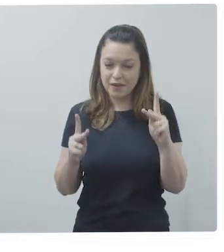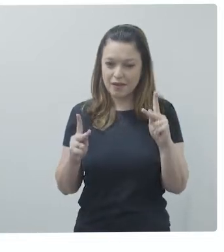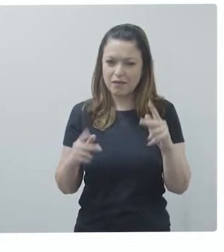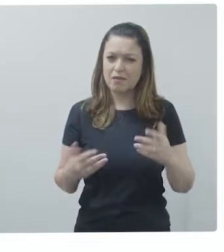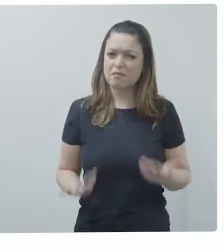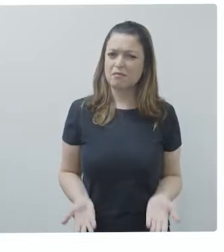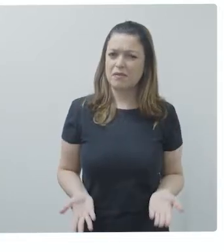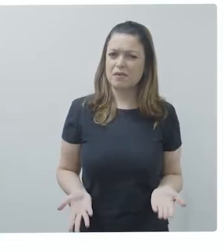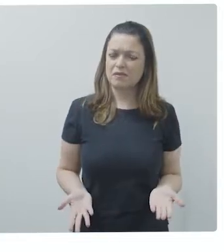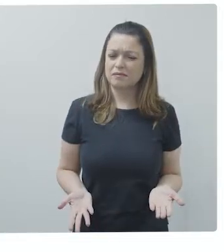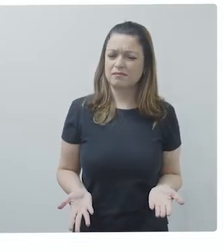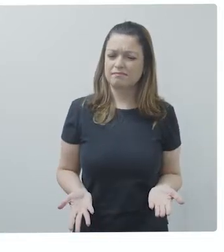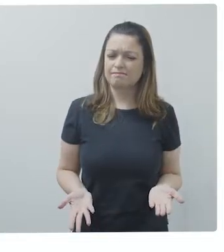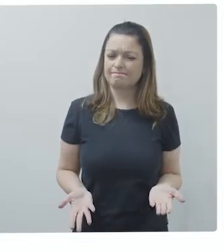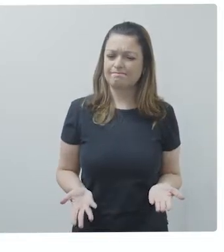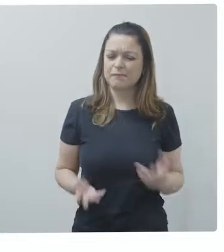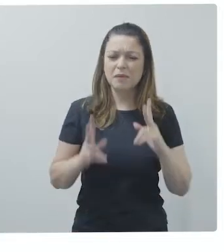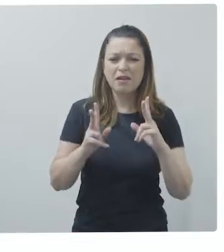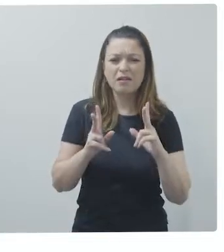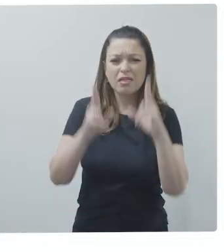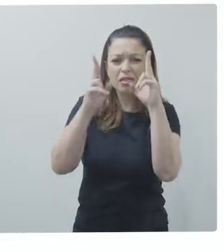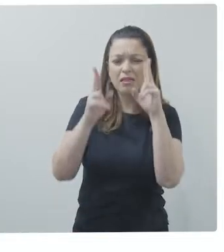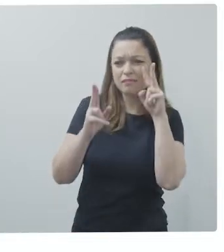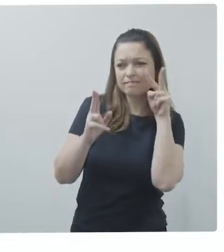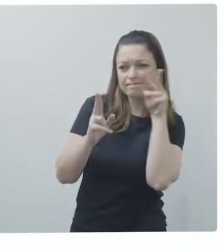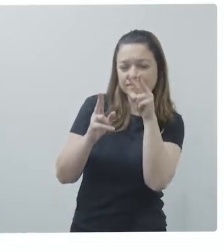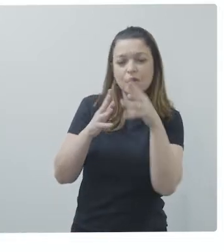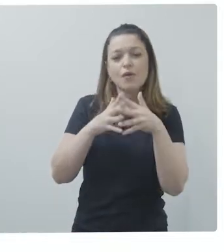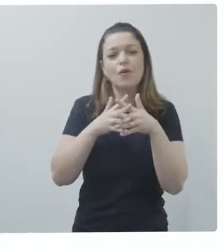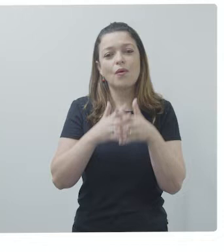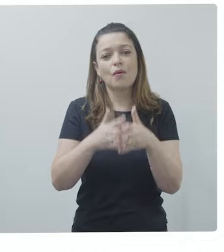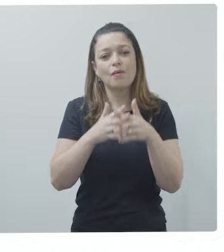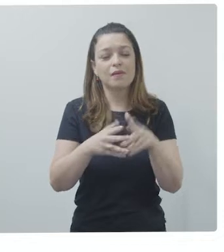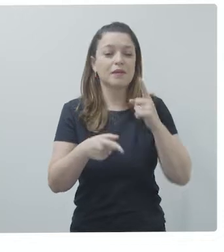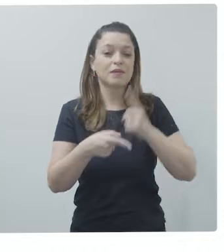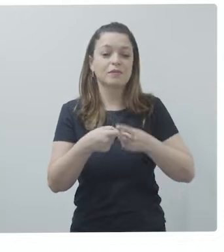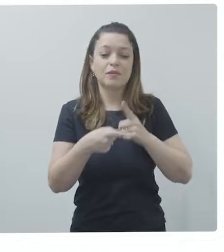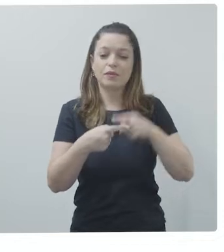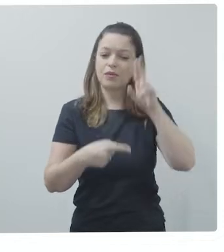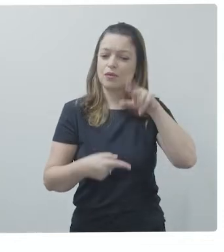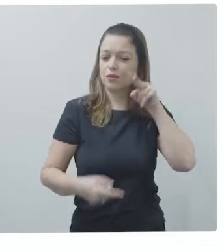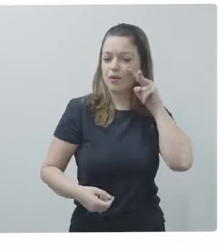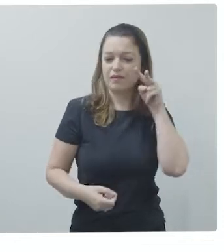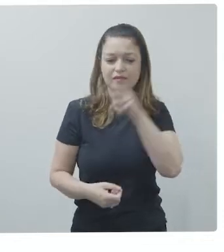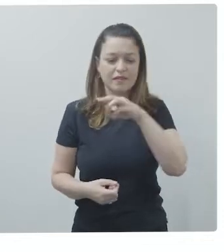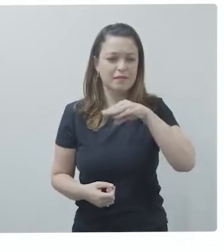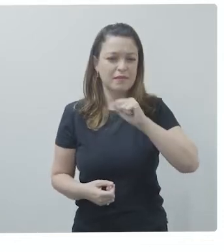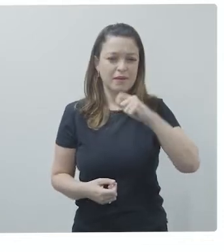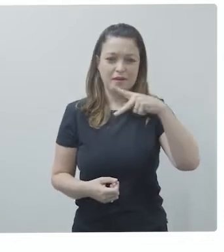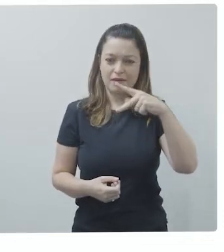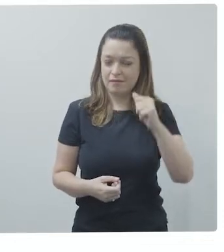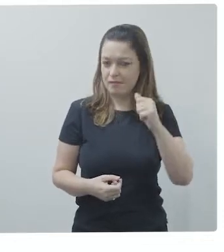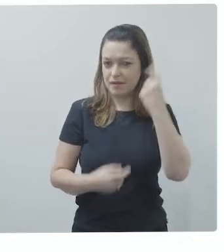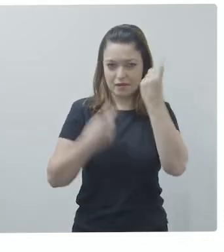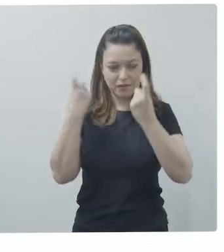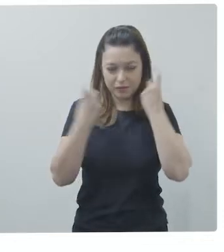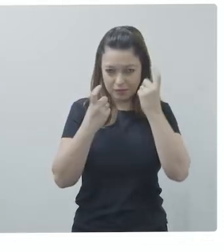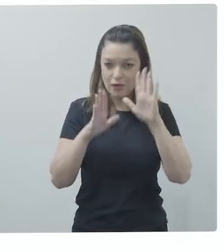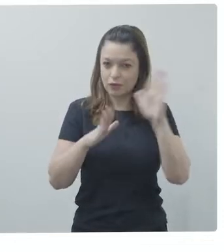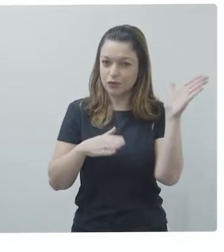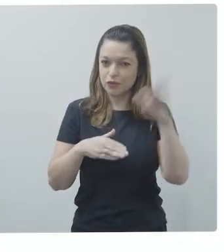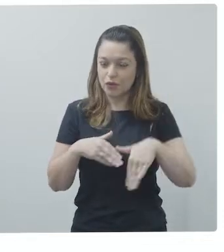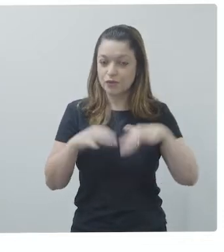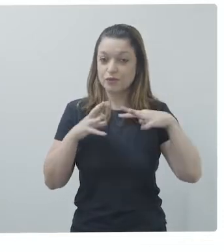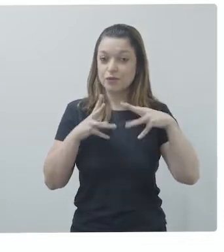agora ficou talvez um pouquinho complicado, porque eu nunca tinha visto esse mapa, mas não se preocupe não, que eu trouxe para vocês um